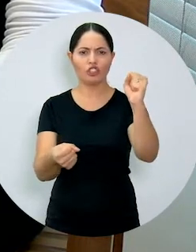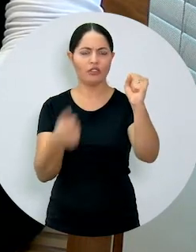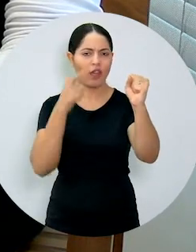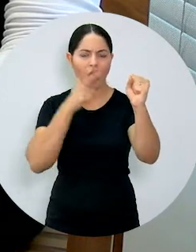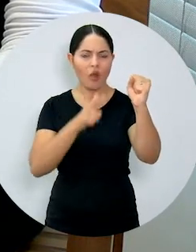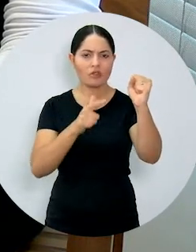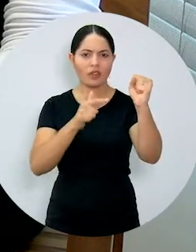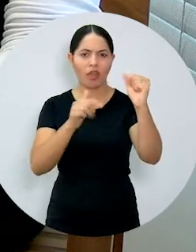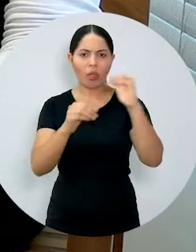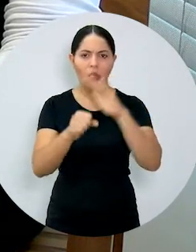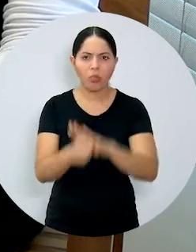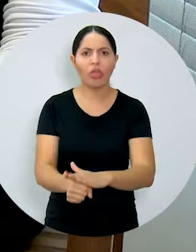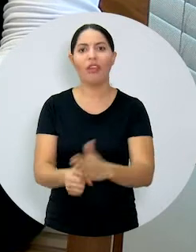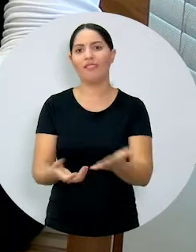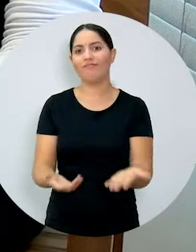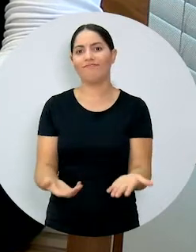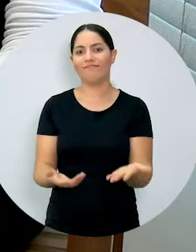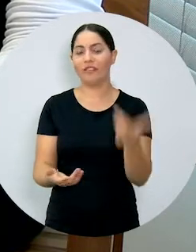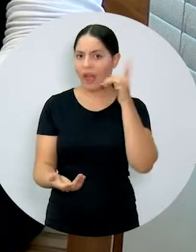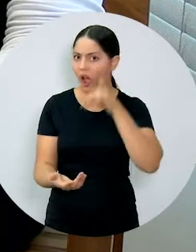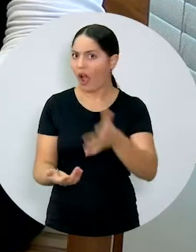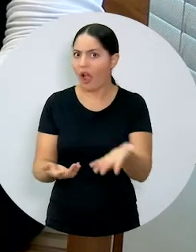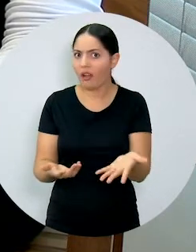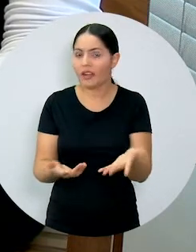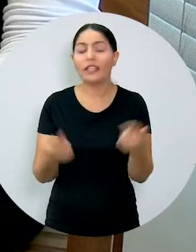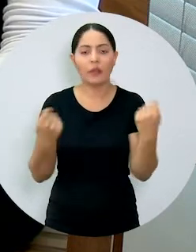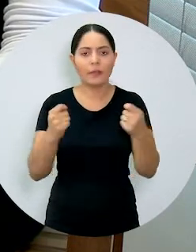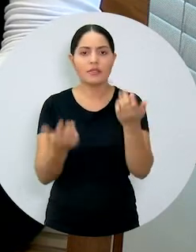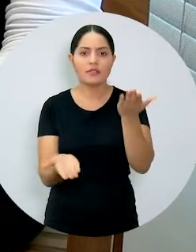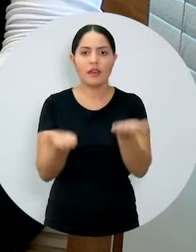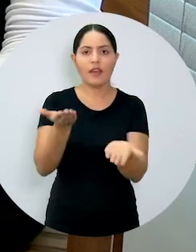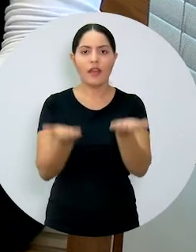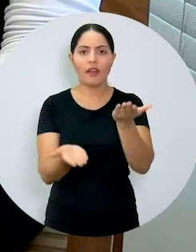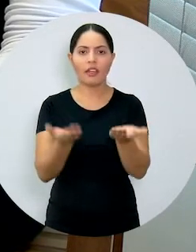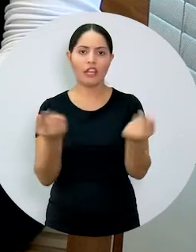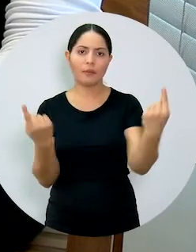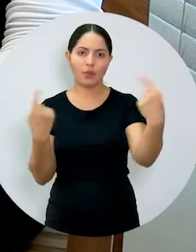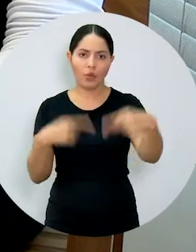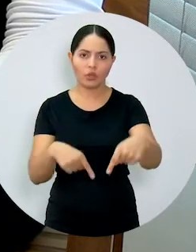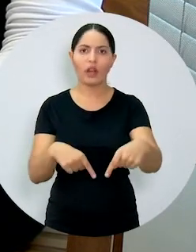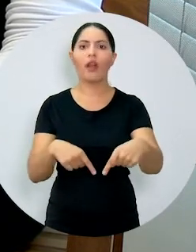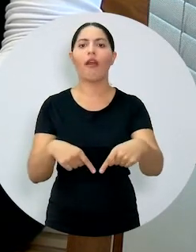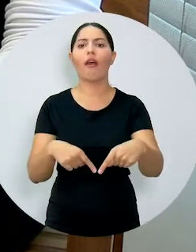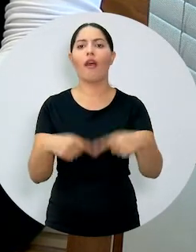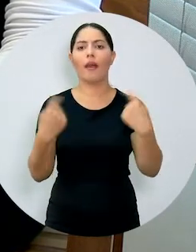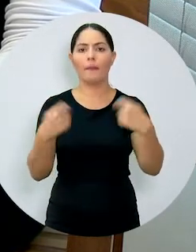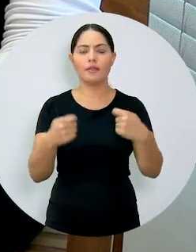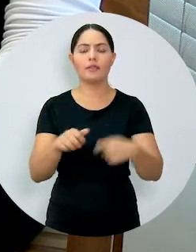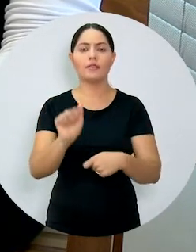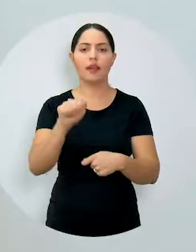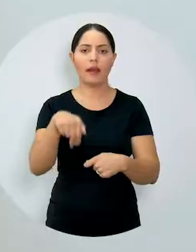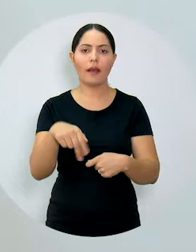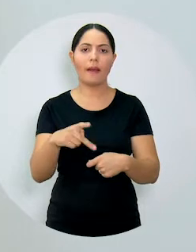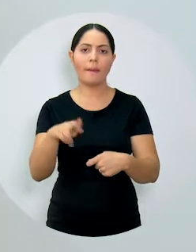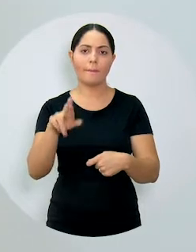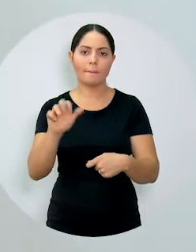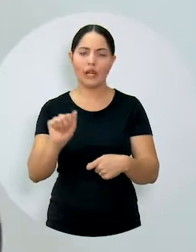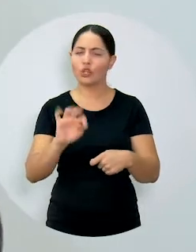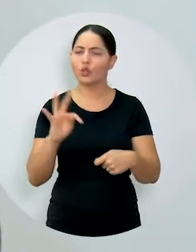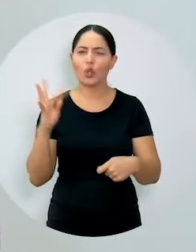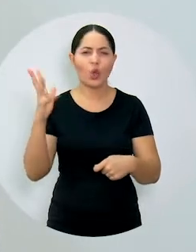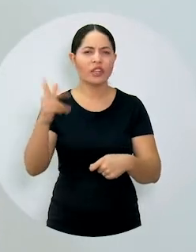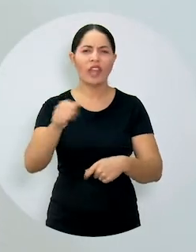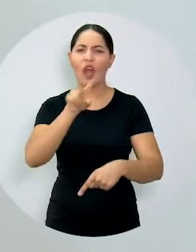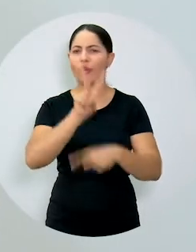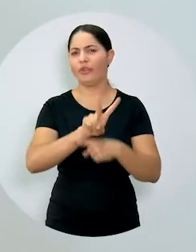necessário, portanto, que exista a contraposição, para que através da contraposição, do contraditório, da ampla defesa, exista